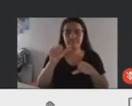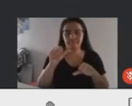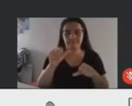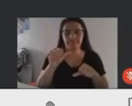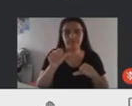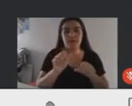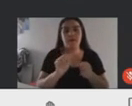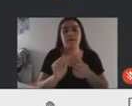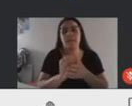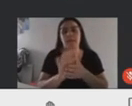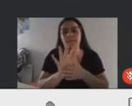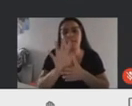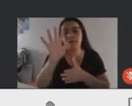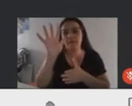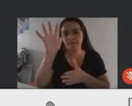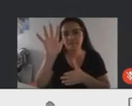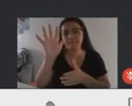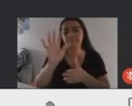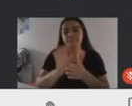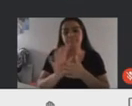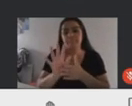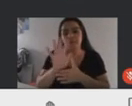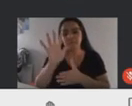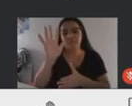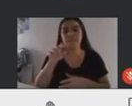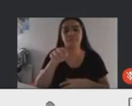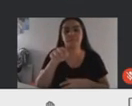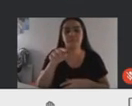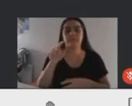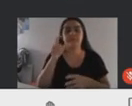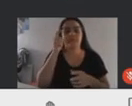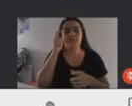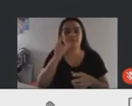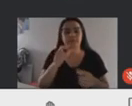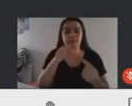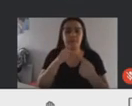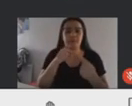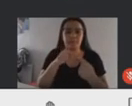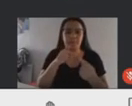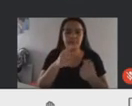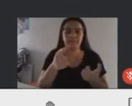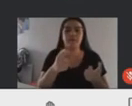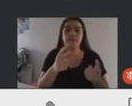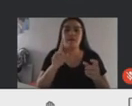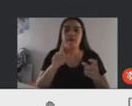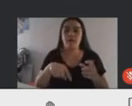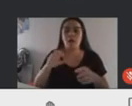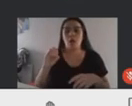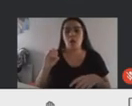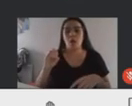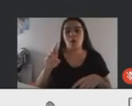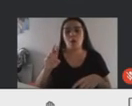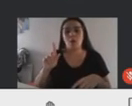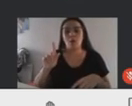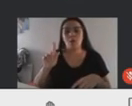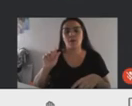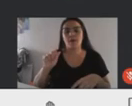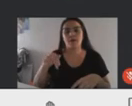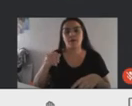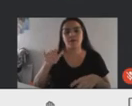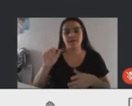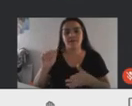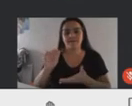para a solução, e é isso que nós temos interesse. Então, a gente degrada a matéria orgânica das amostras, no caso, nós temos trabalhado com